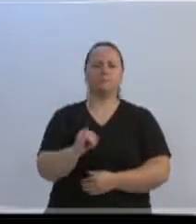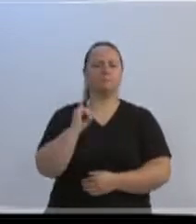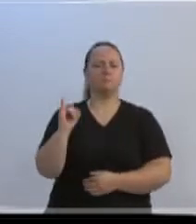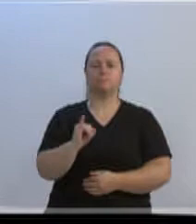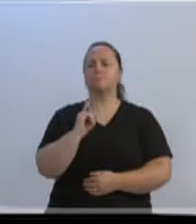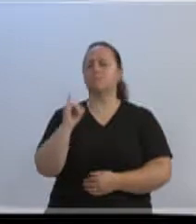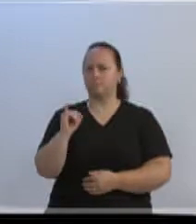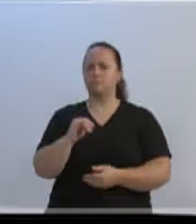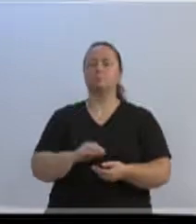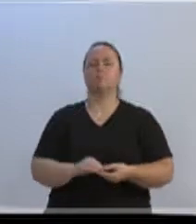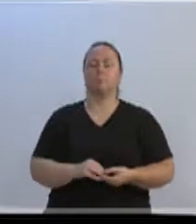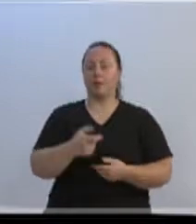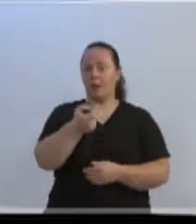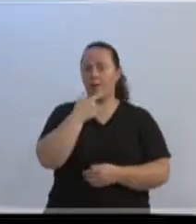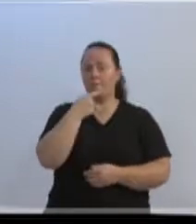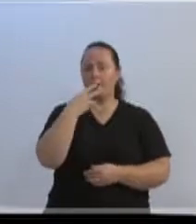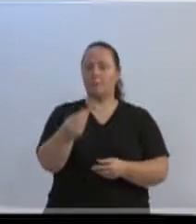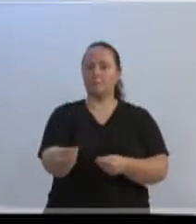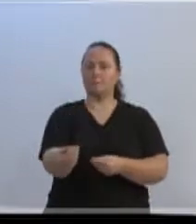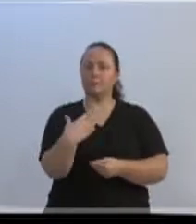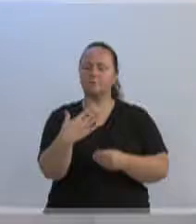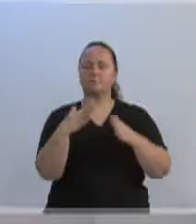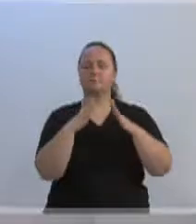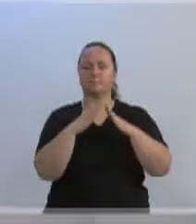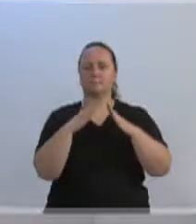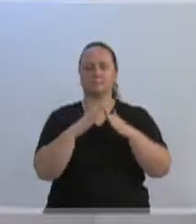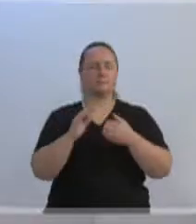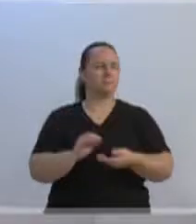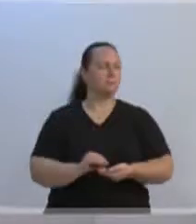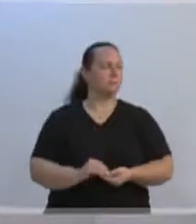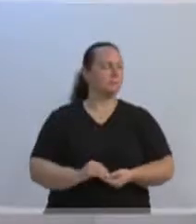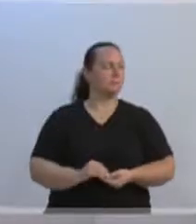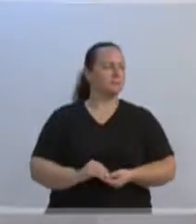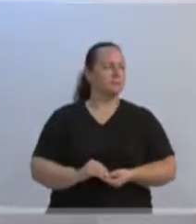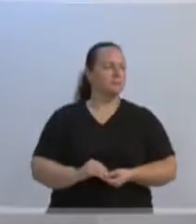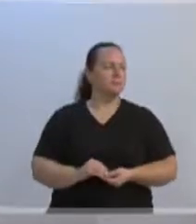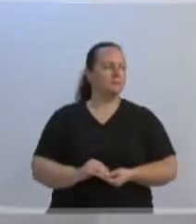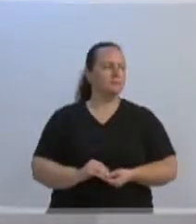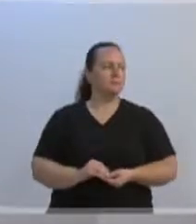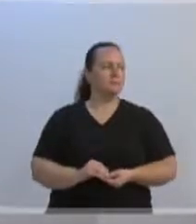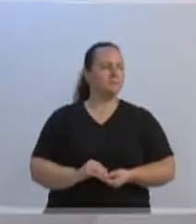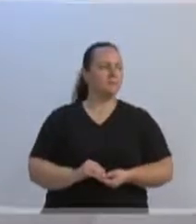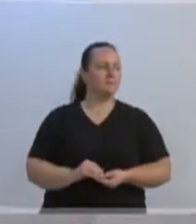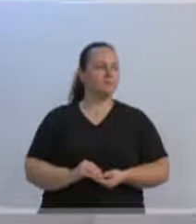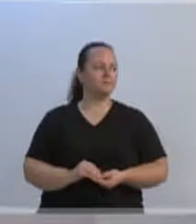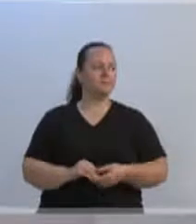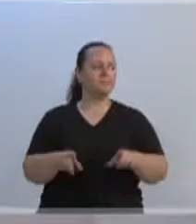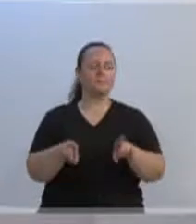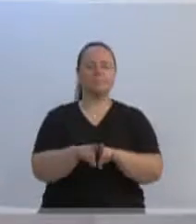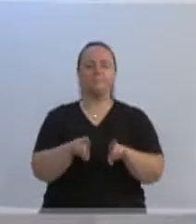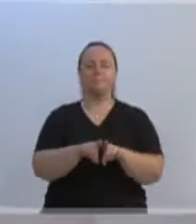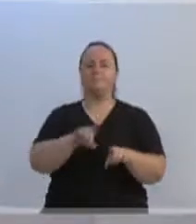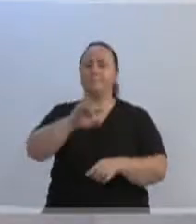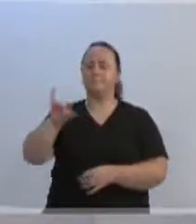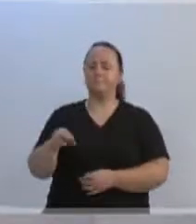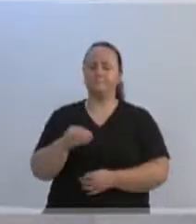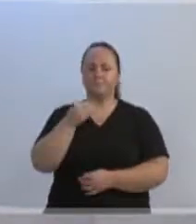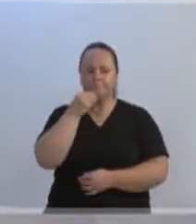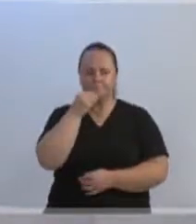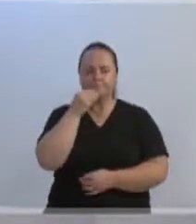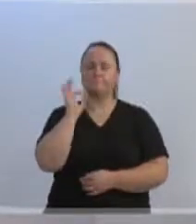o remédio em casa e na sequência também tivemos a oportunidade de